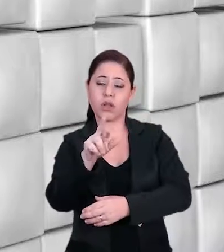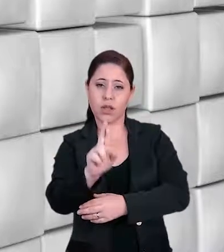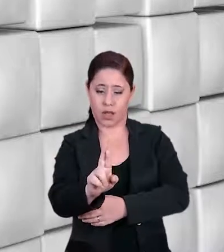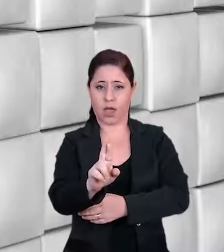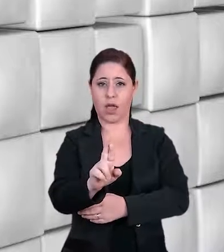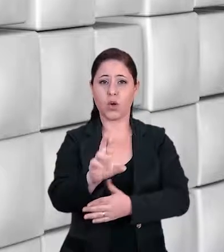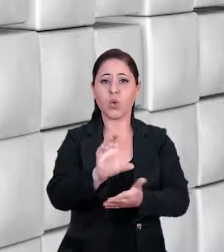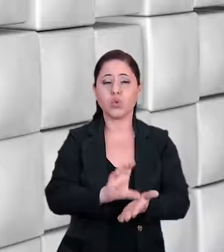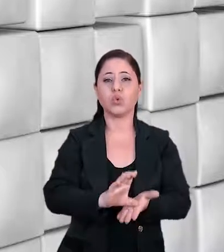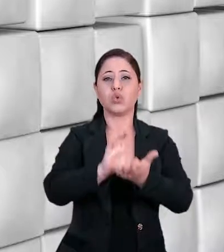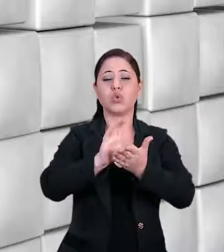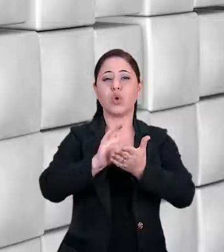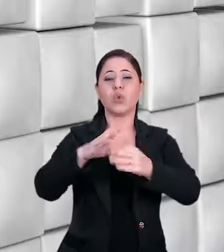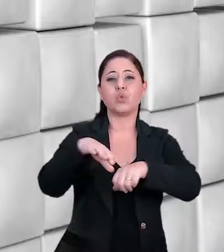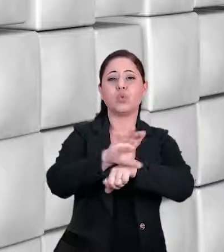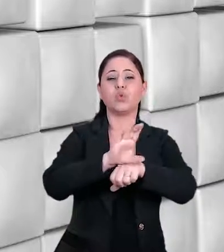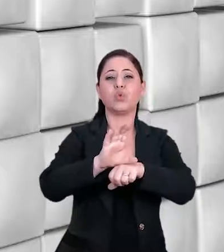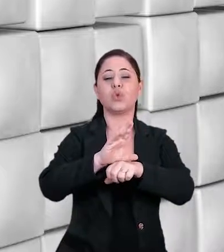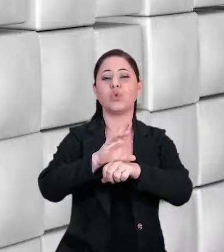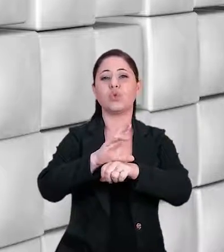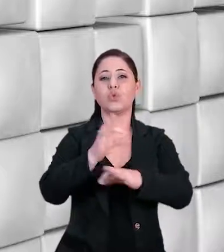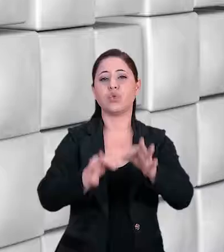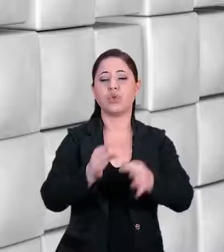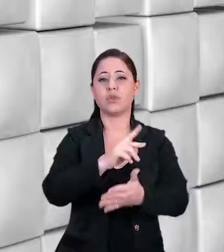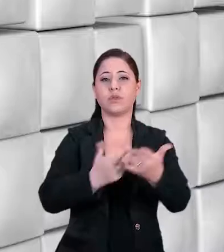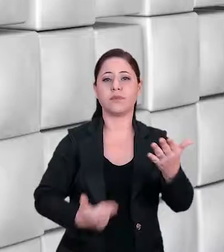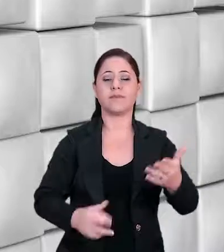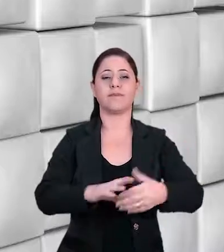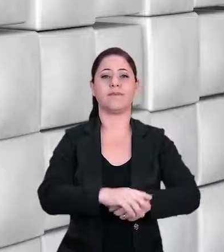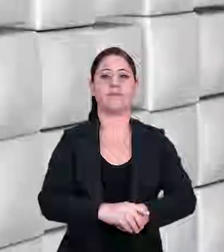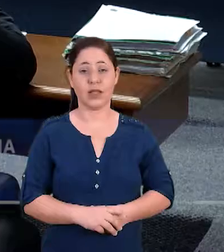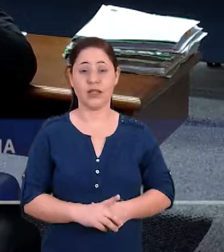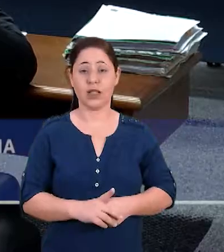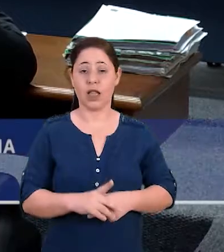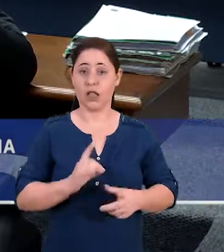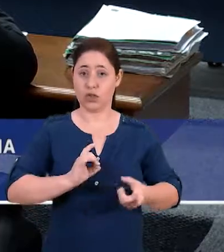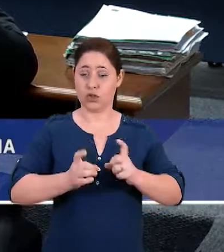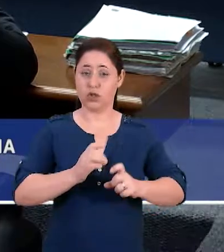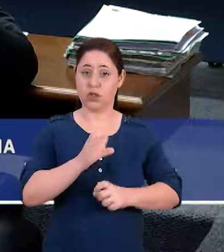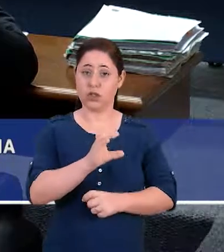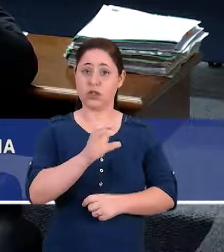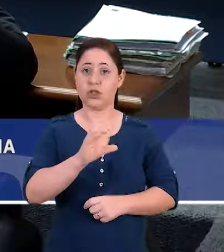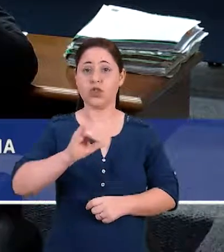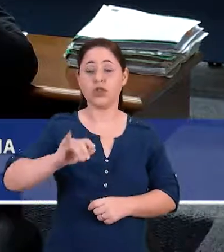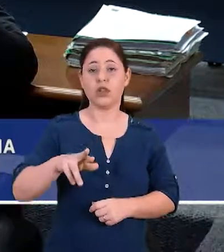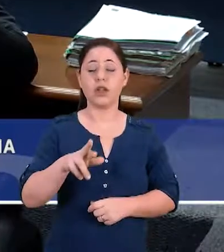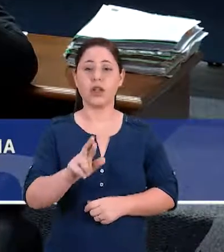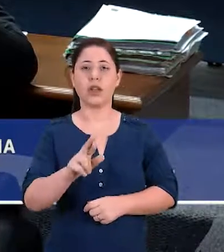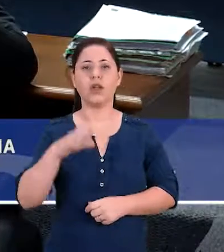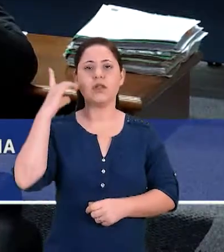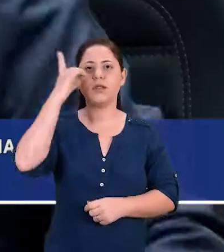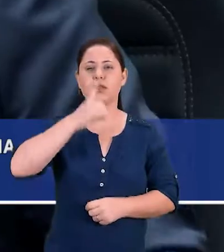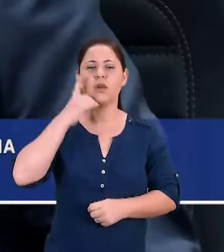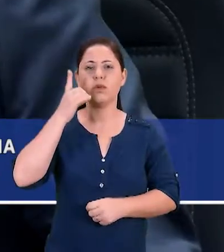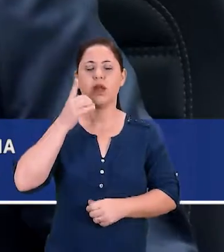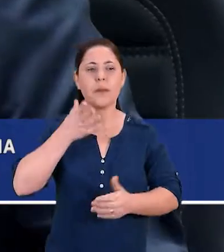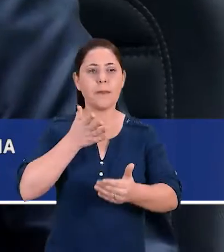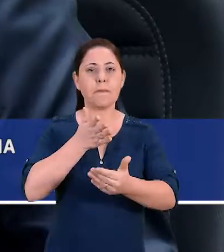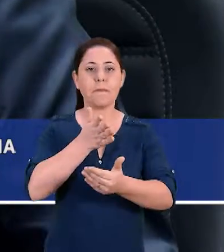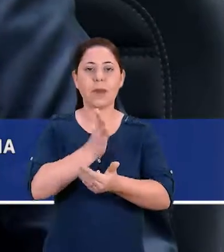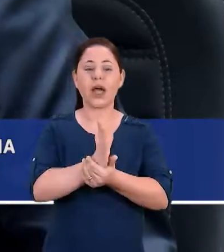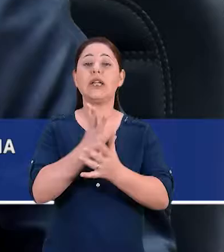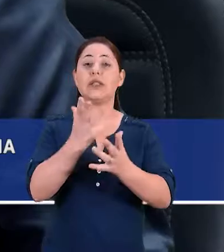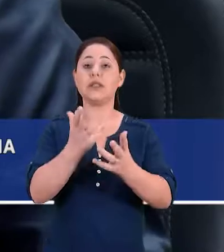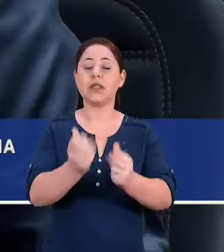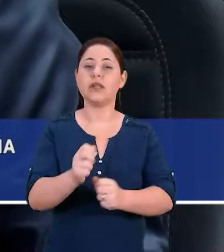da Comissão de Constituição, Justiça e Redação. Durante a reunião da CCJR, os deputados